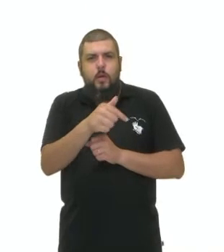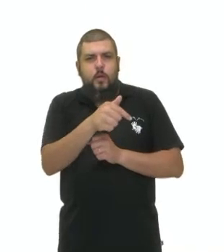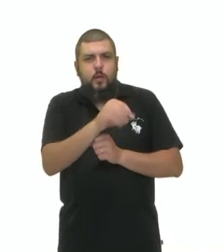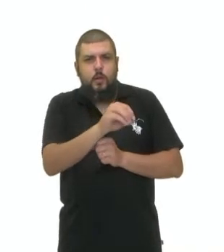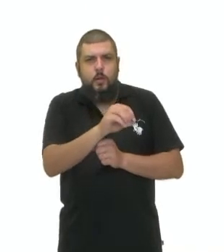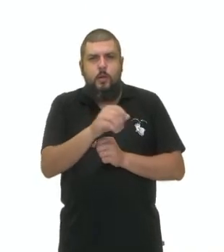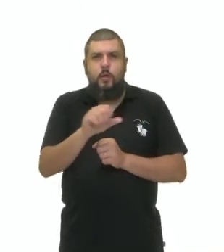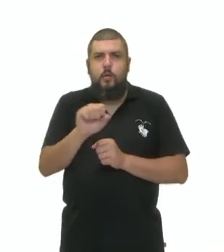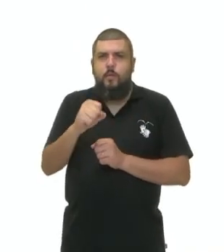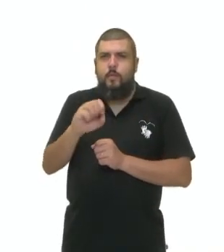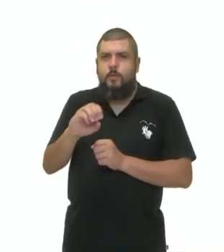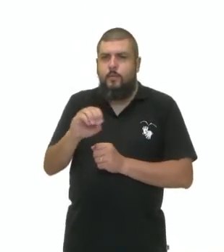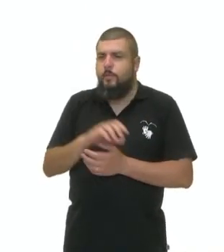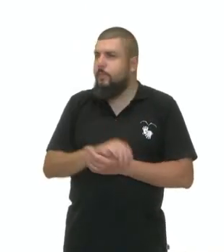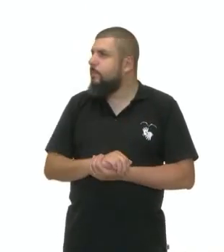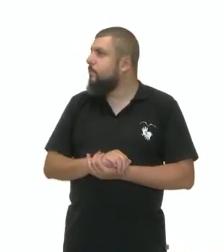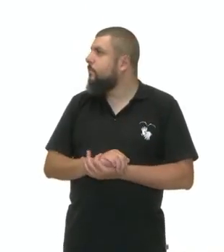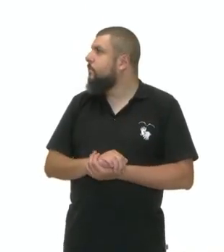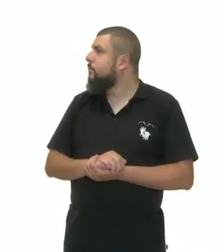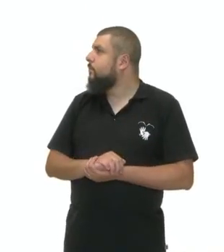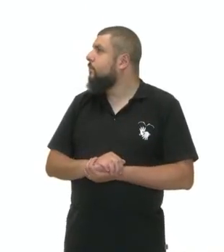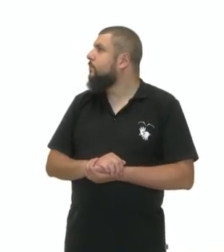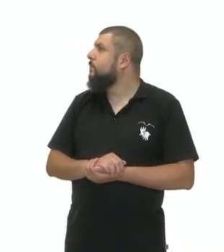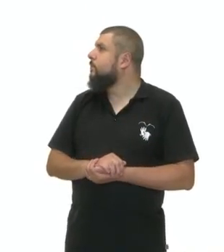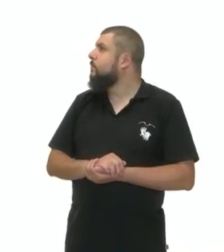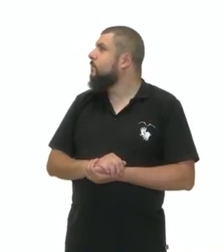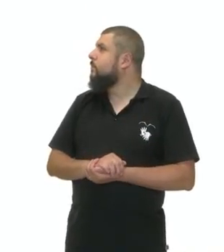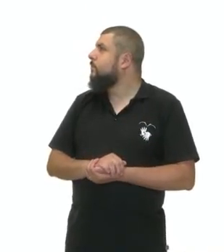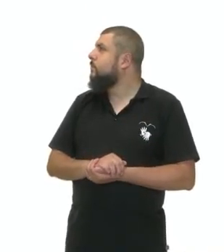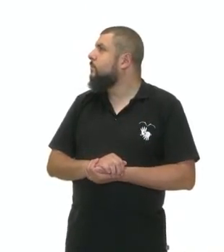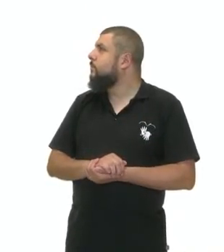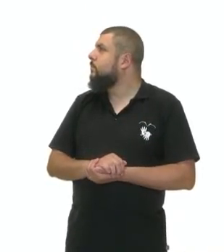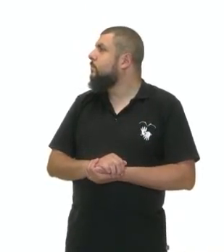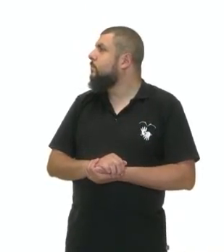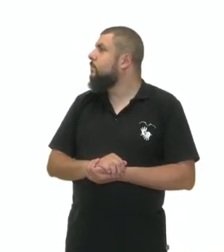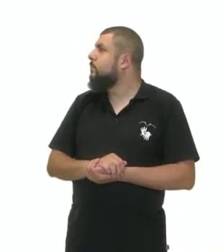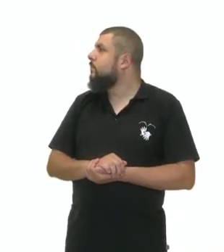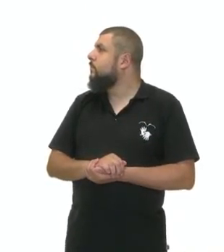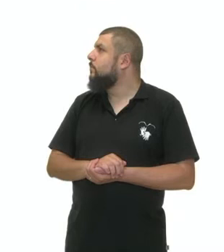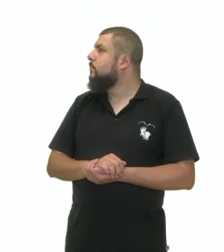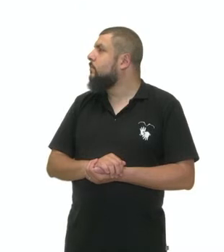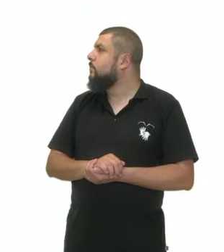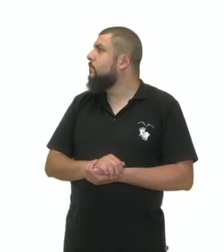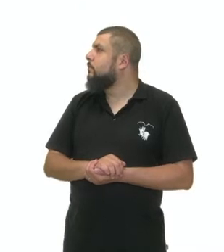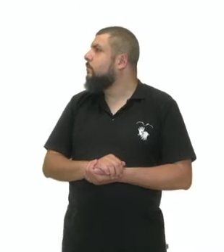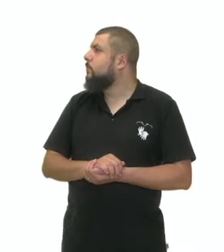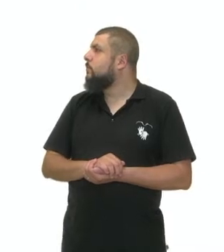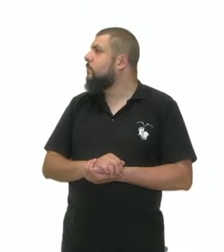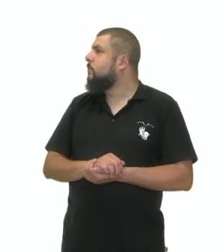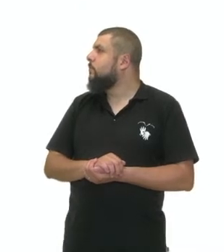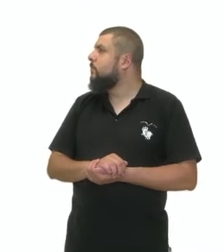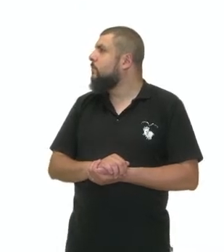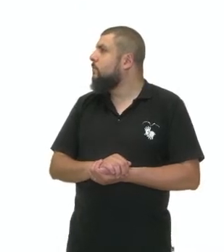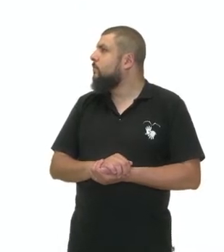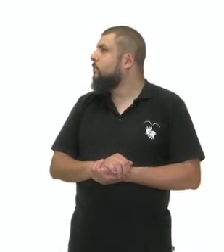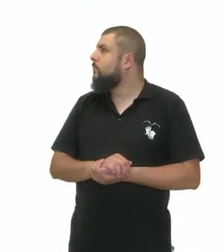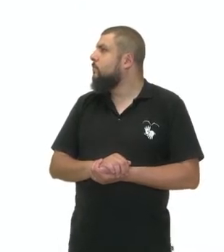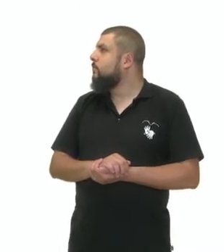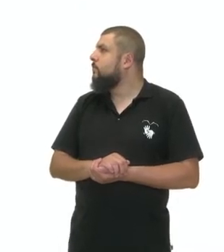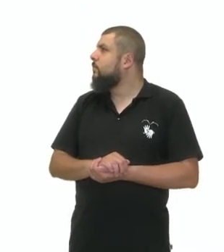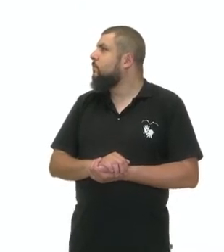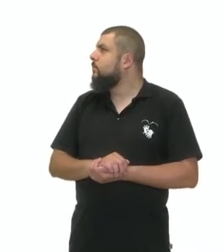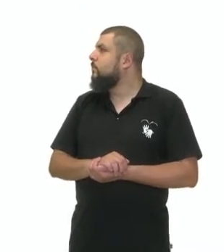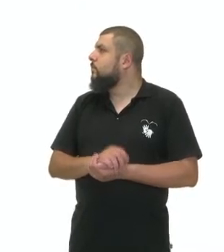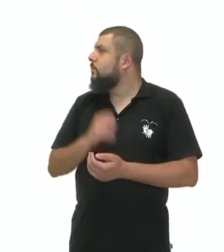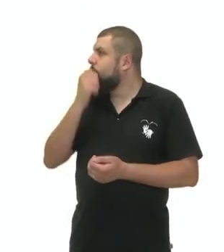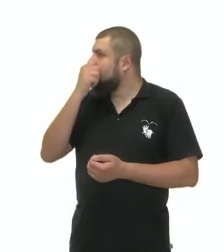dos anos. Es conocida como la época de rebeldía en la moda. La influencia hippie emerge, crece,